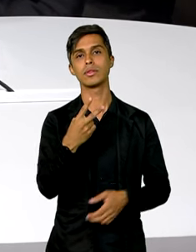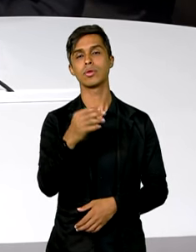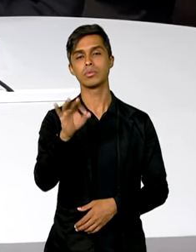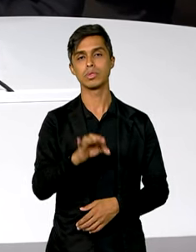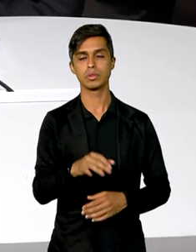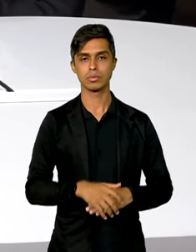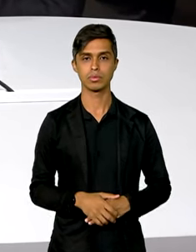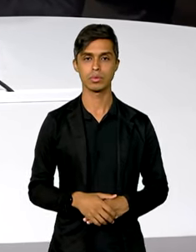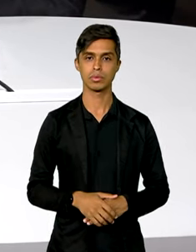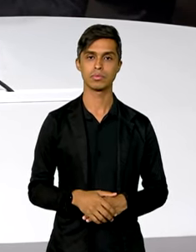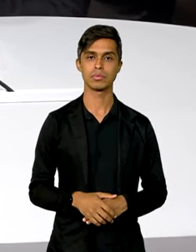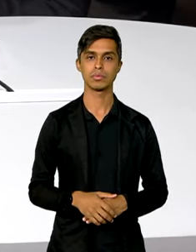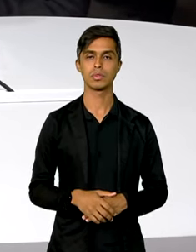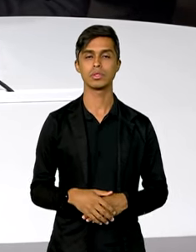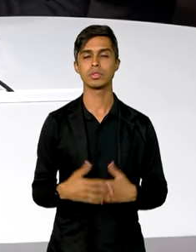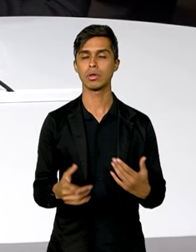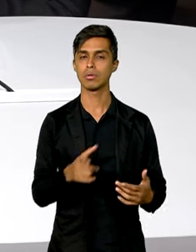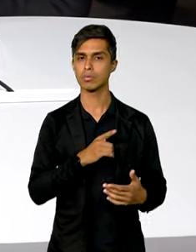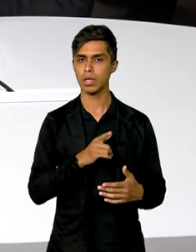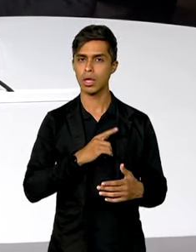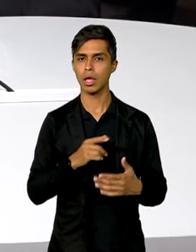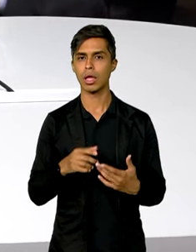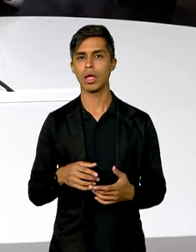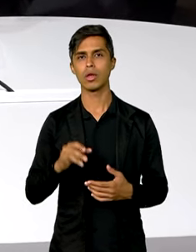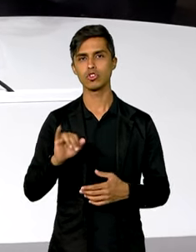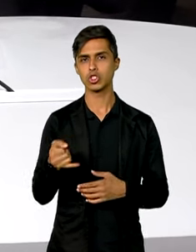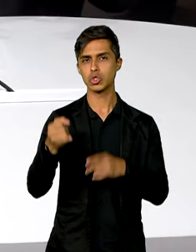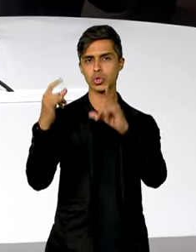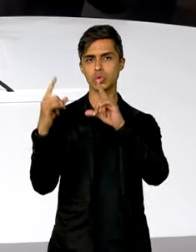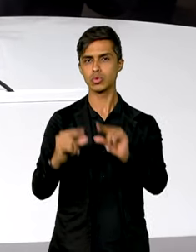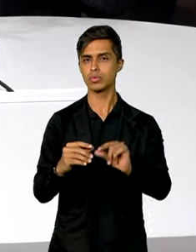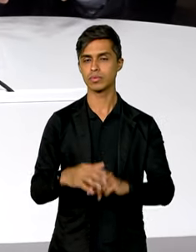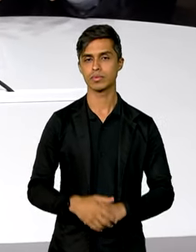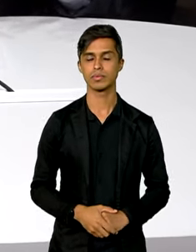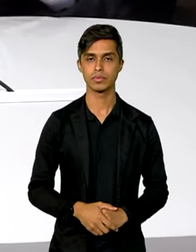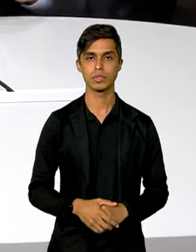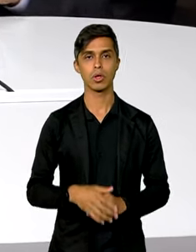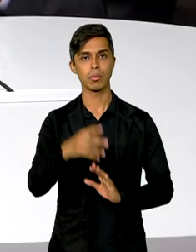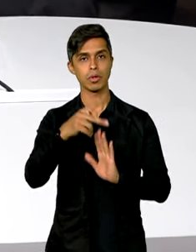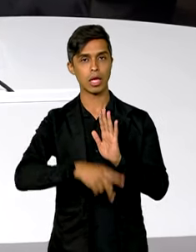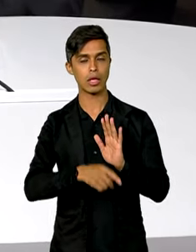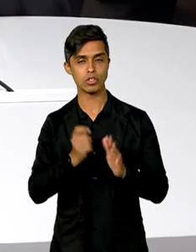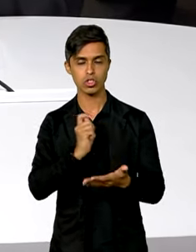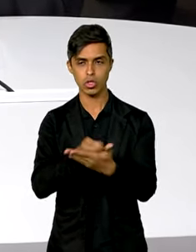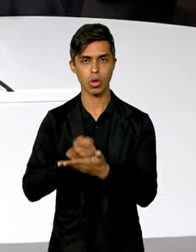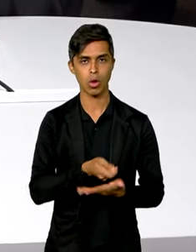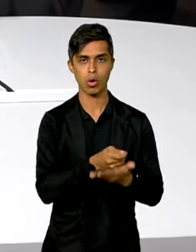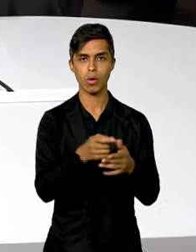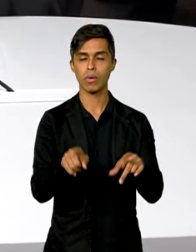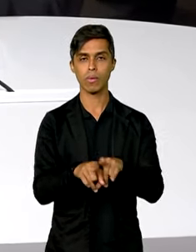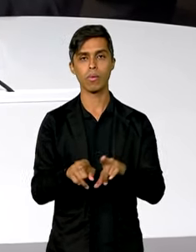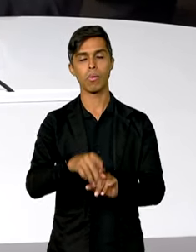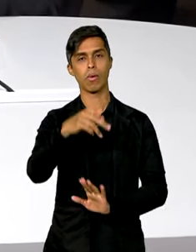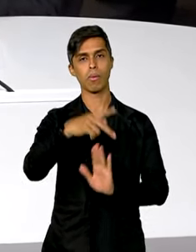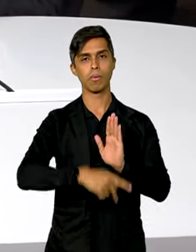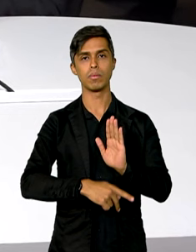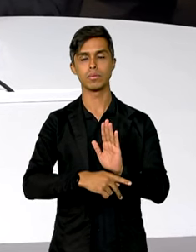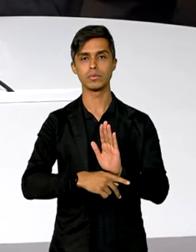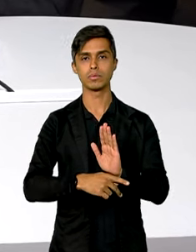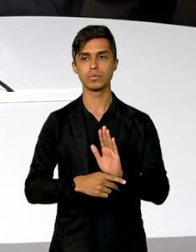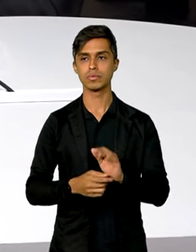mecanização, 2,5%. Então, há um subsídio nos juros. Então, tanto o programa de compras, quanto o programa